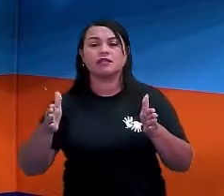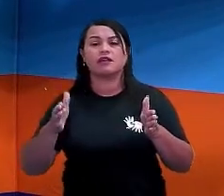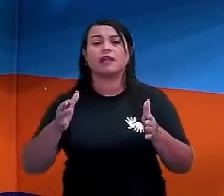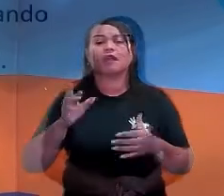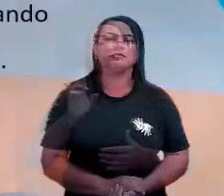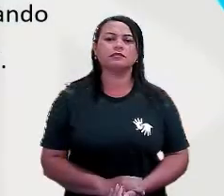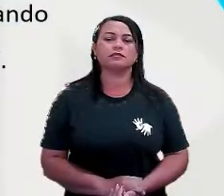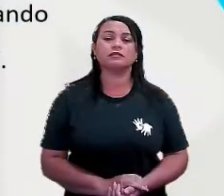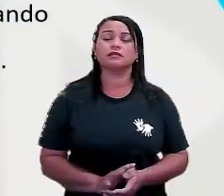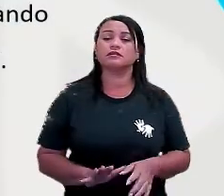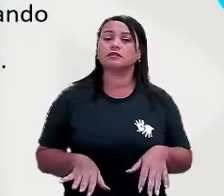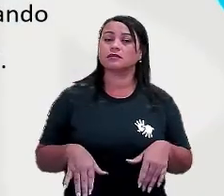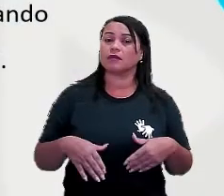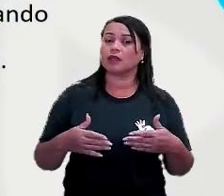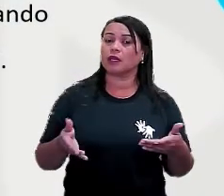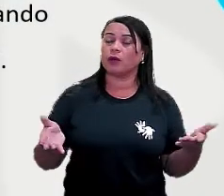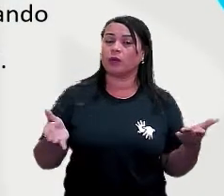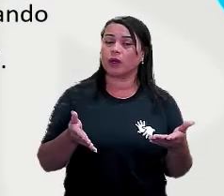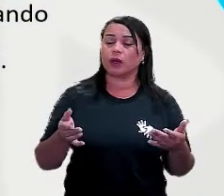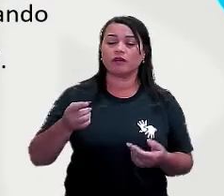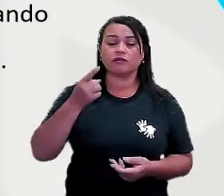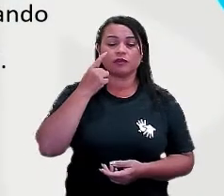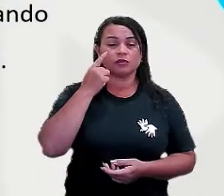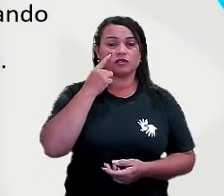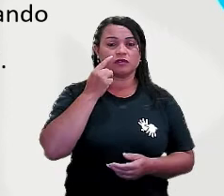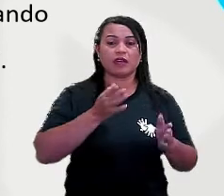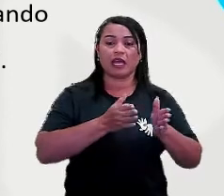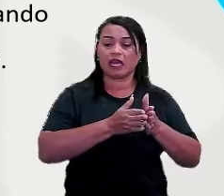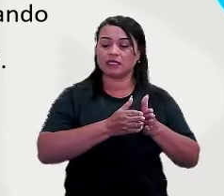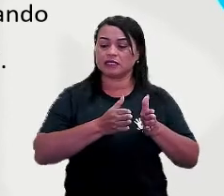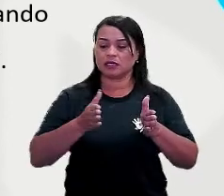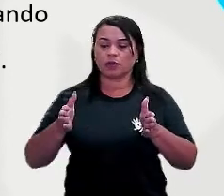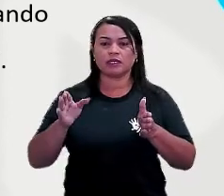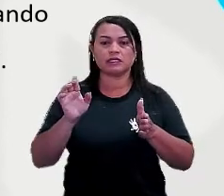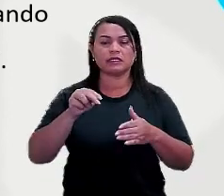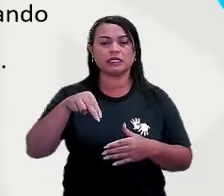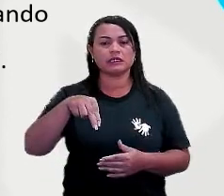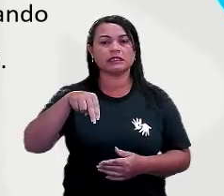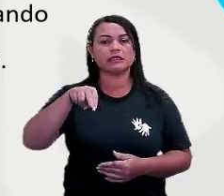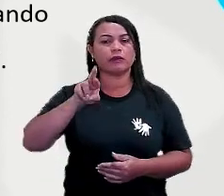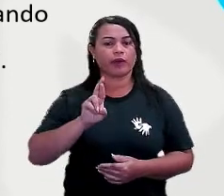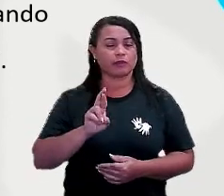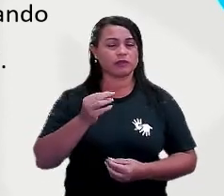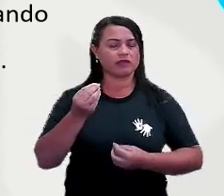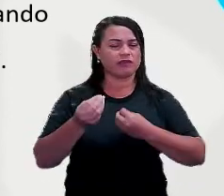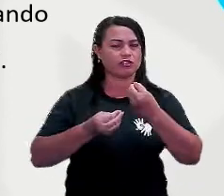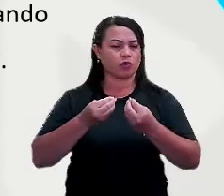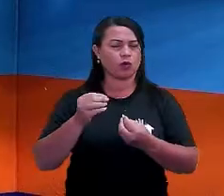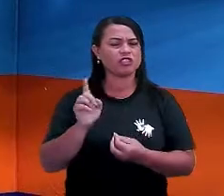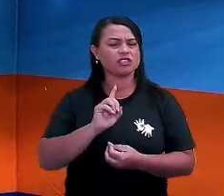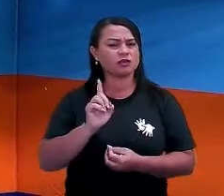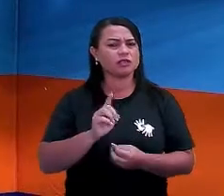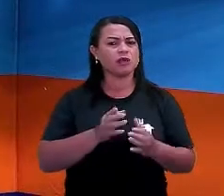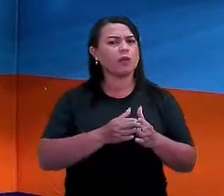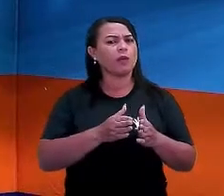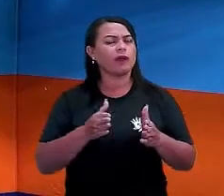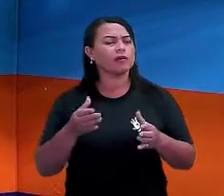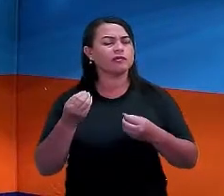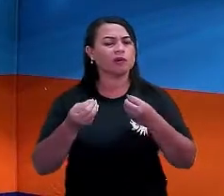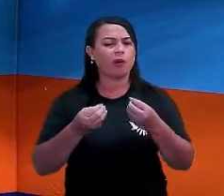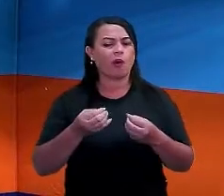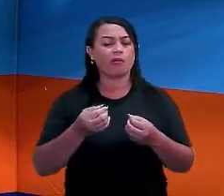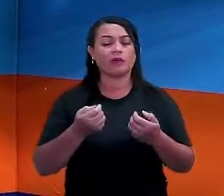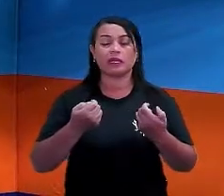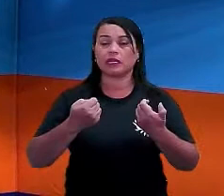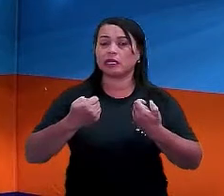recursiva. Então, vamos agora às sequências não recursivas. As sequências não recursivas são aquelas que